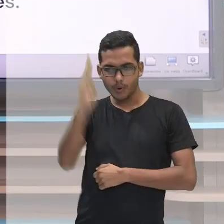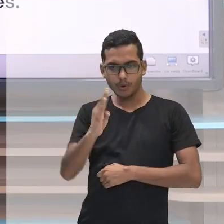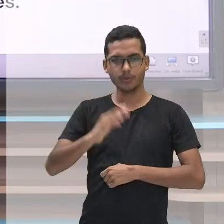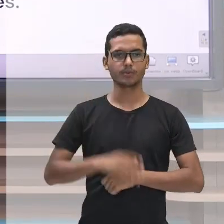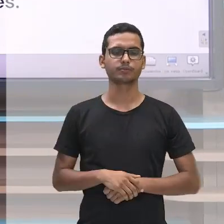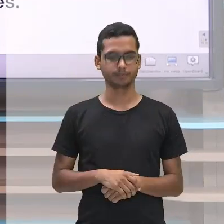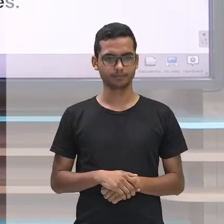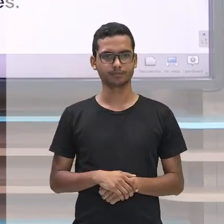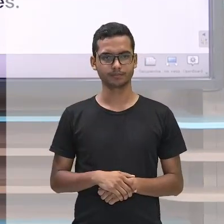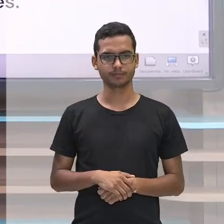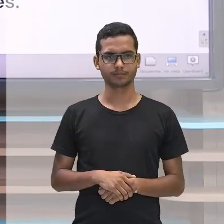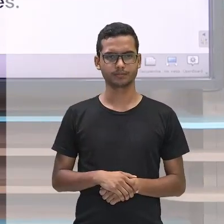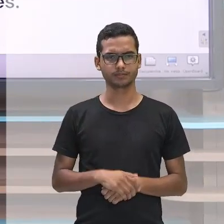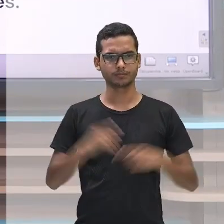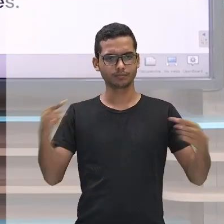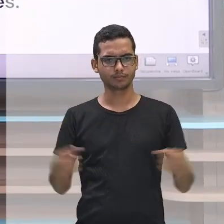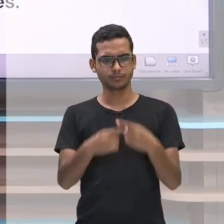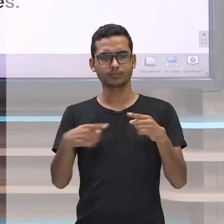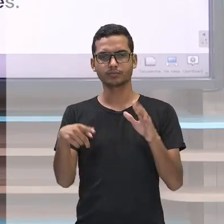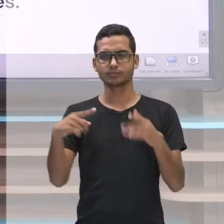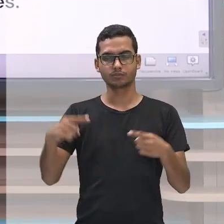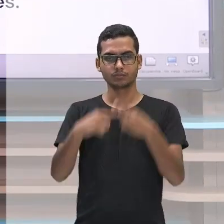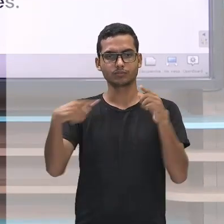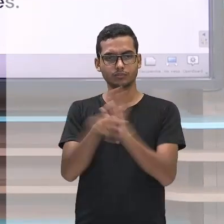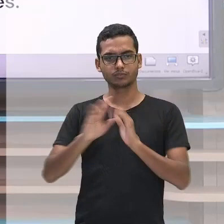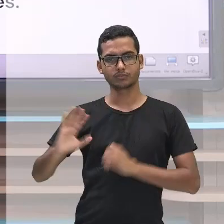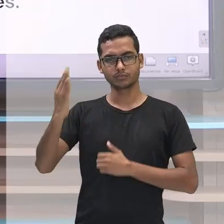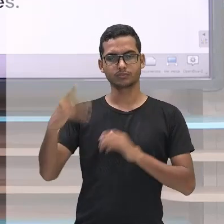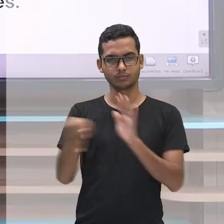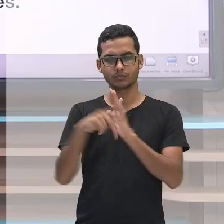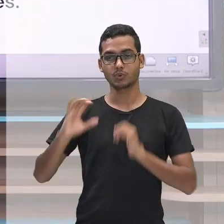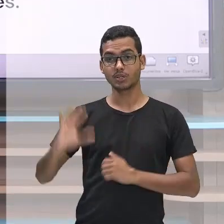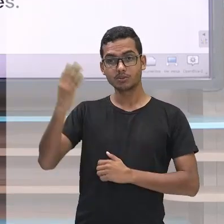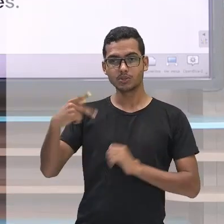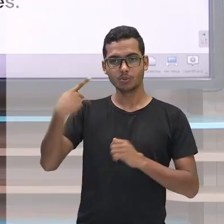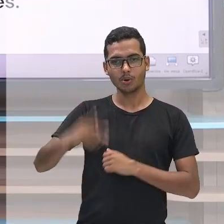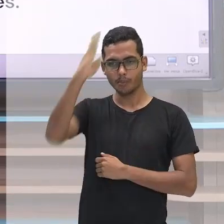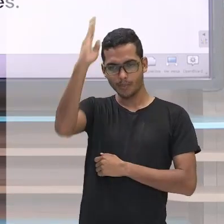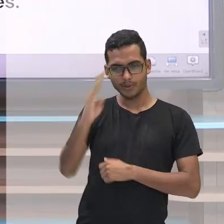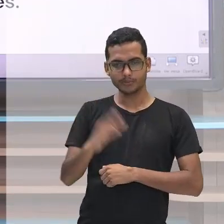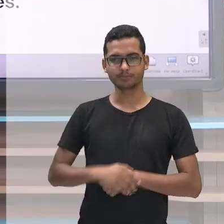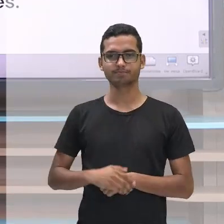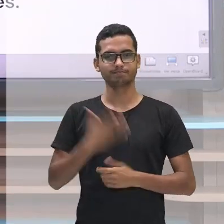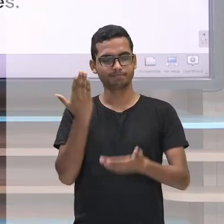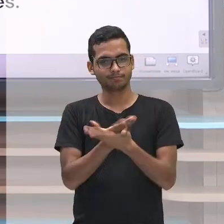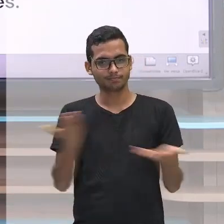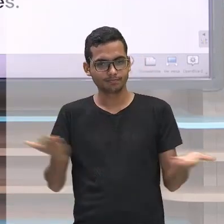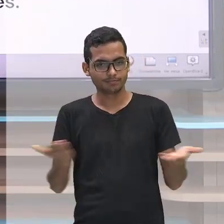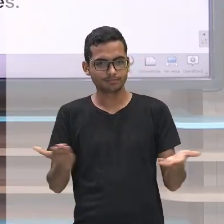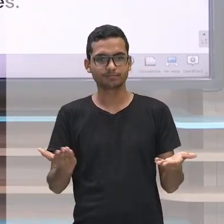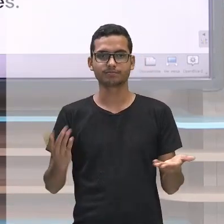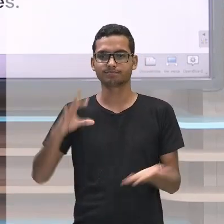a esse cenário aí do nosso país, tá bom? Então essa foi a nossa aula,